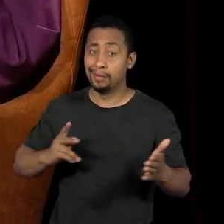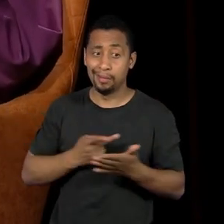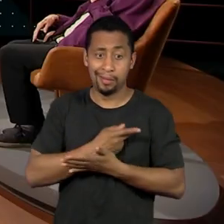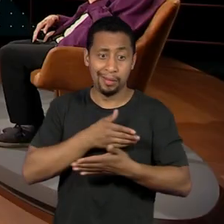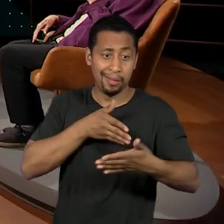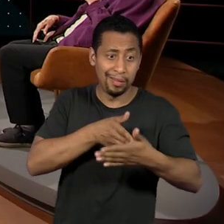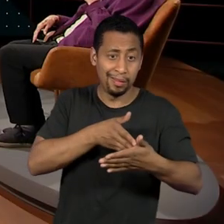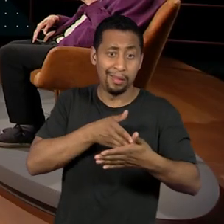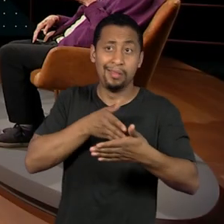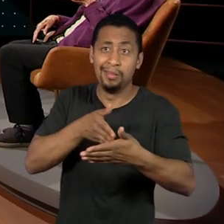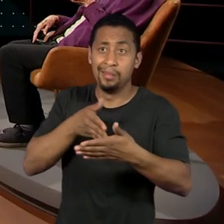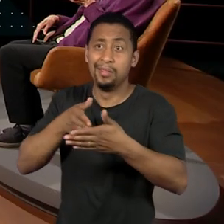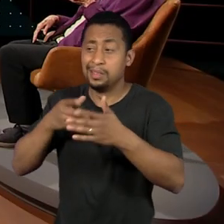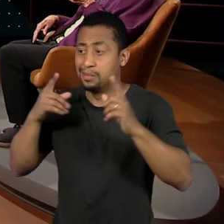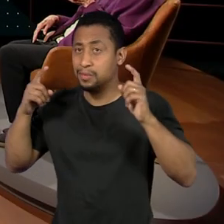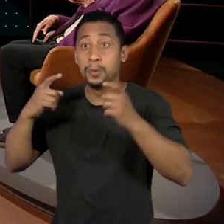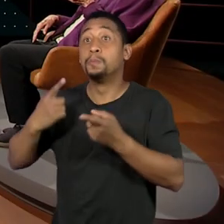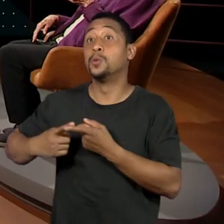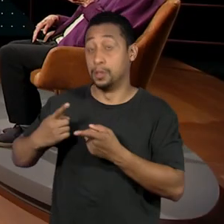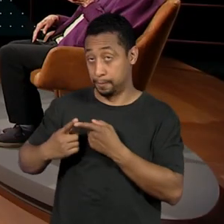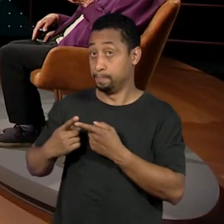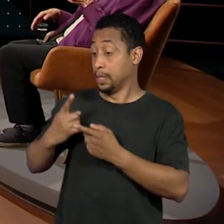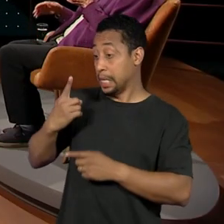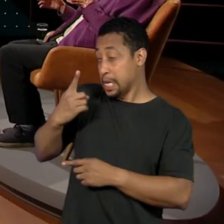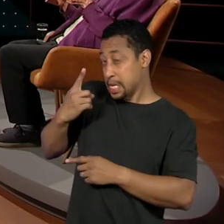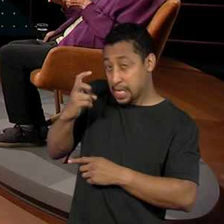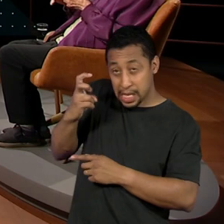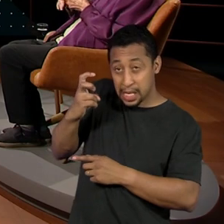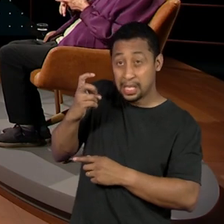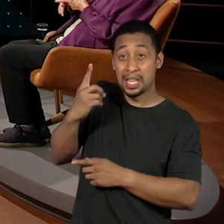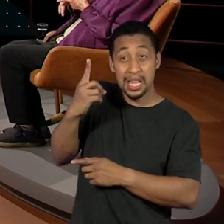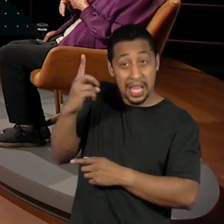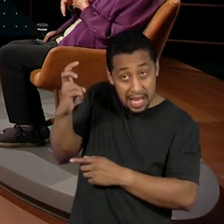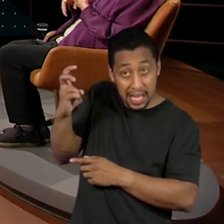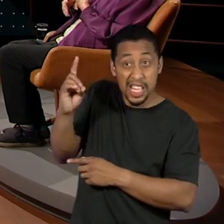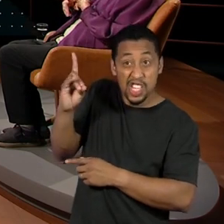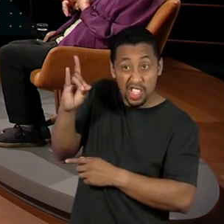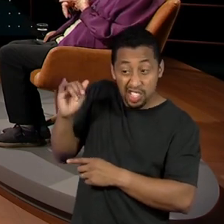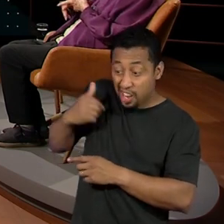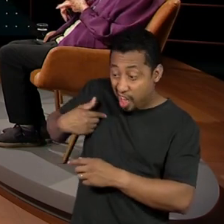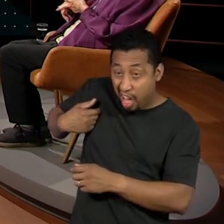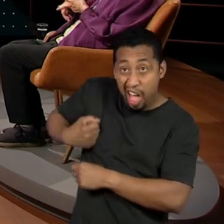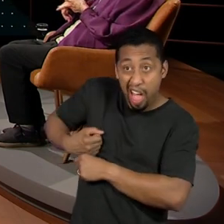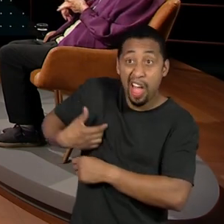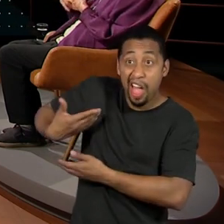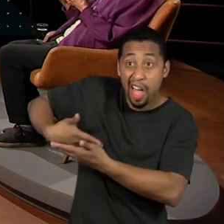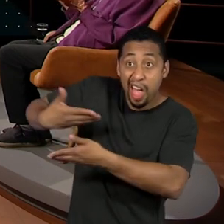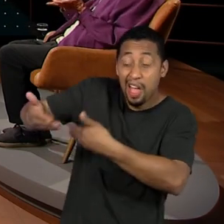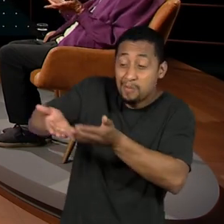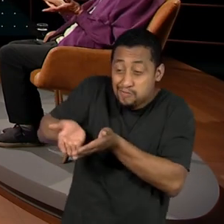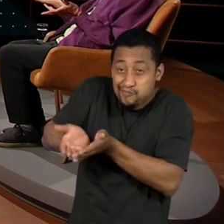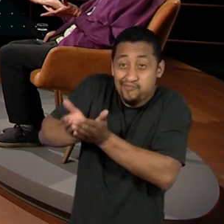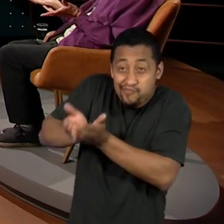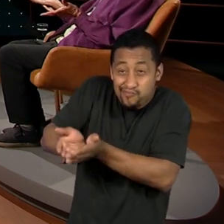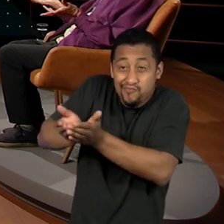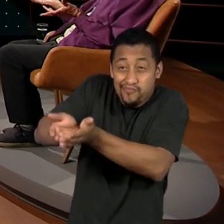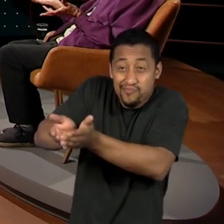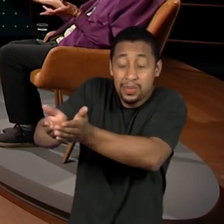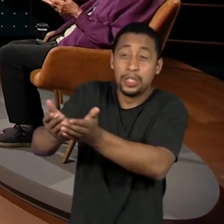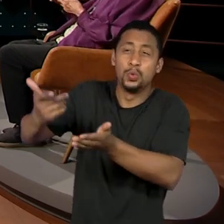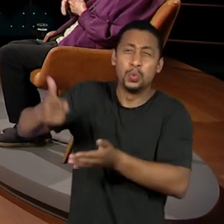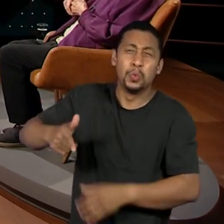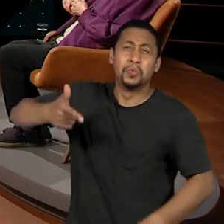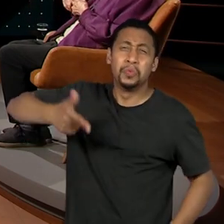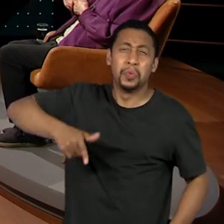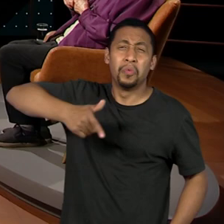nós ficamos 15 dias fazendo isso. Porque tinha lugares que não tinha eletricidade, então não dava para tocar a música.